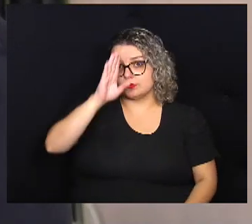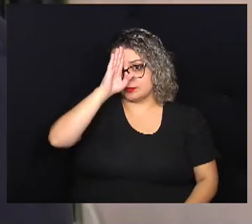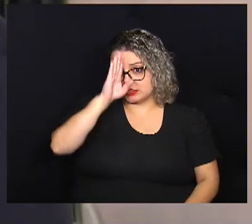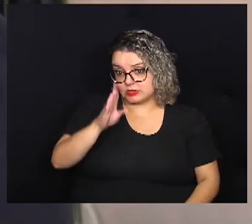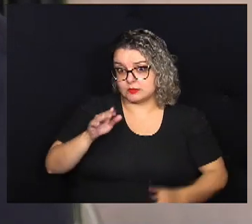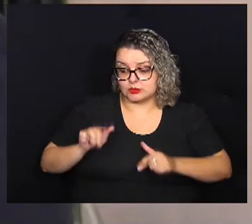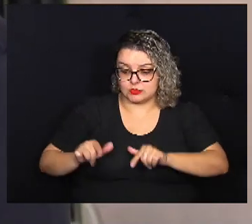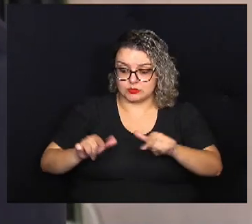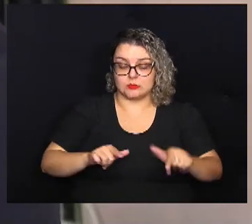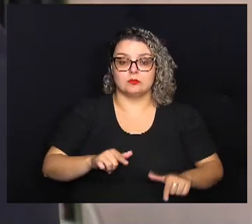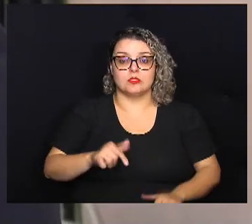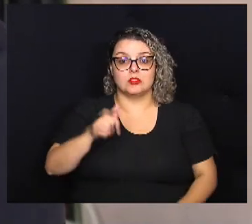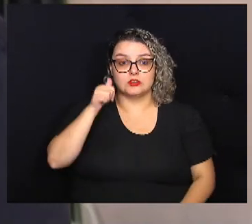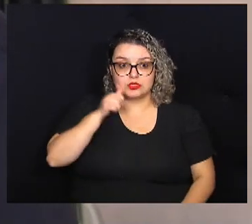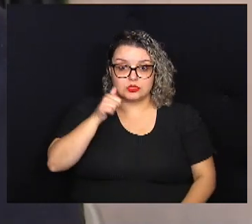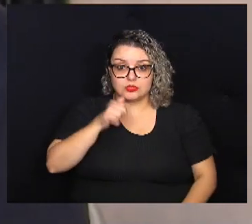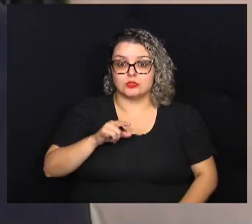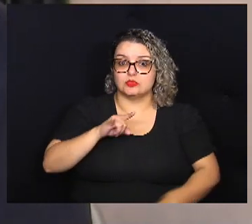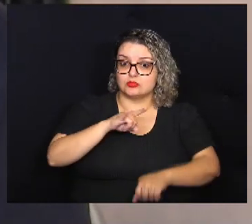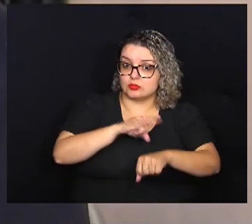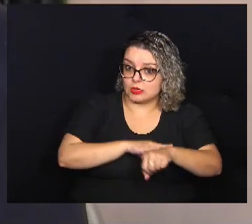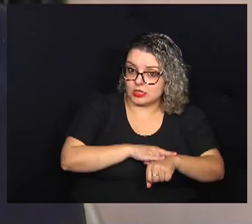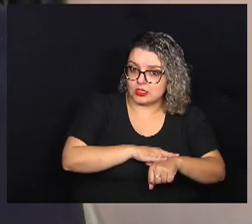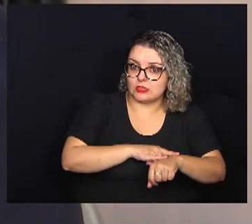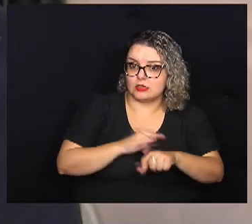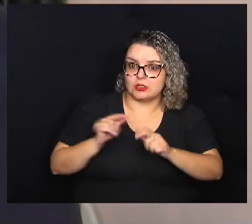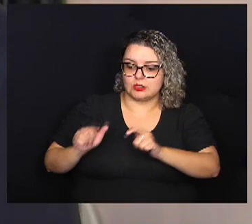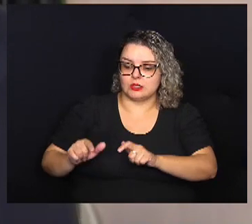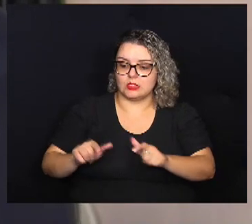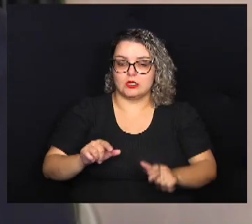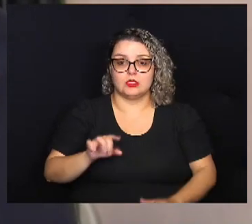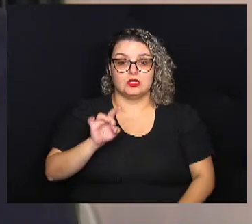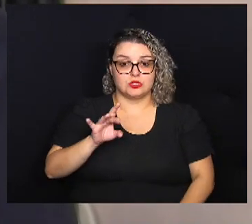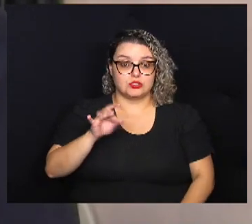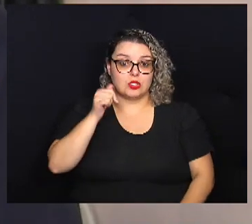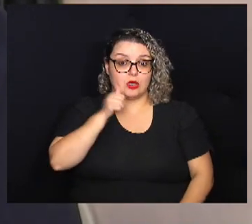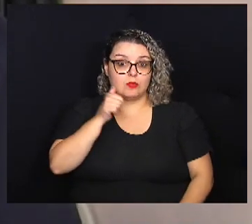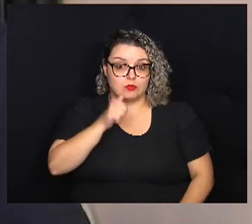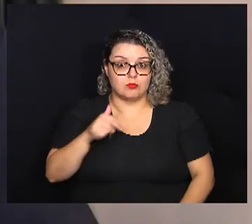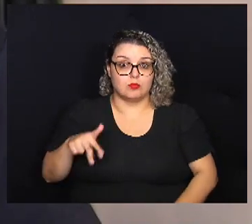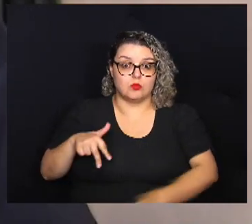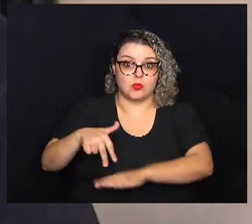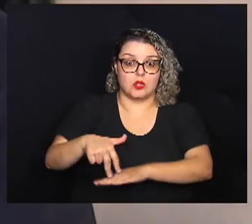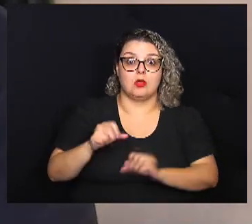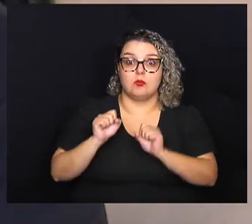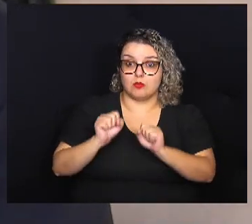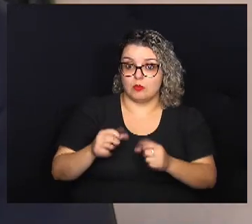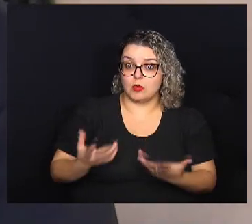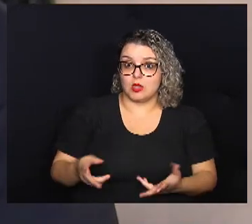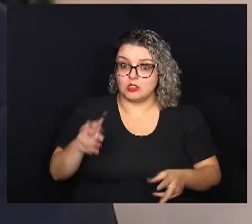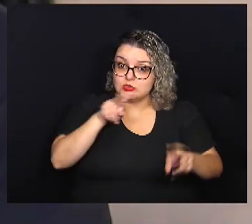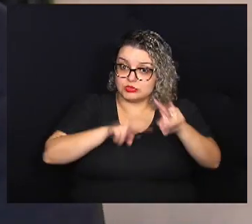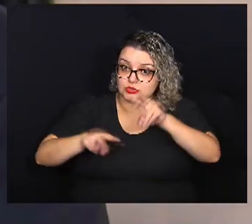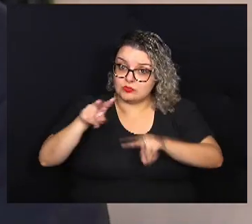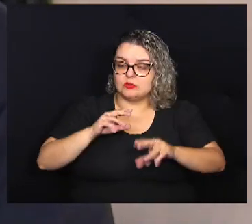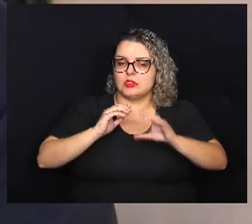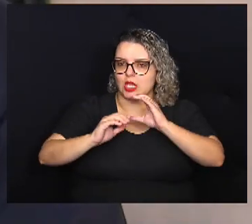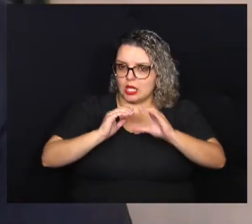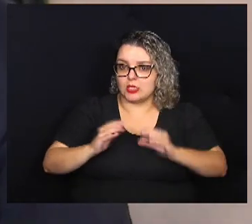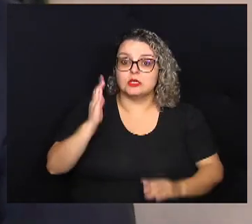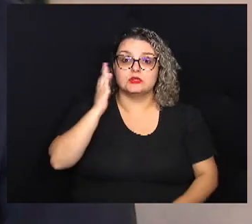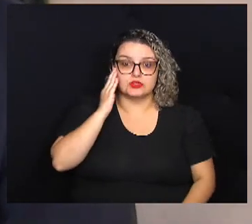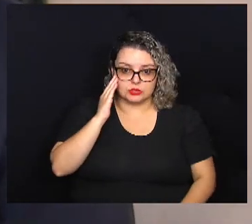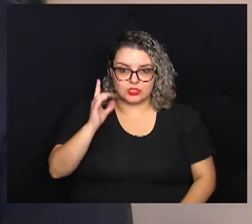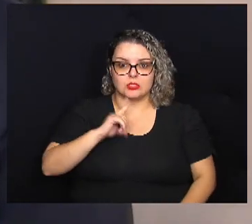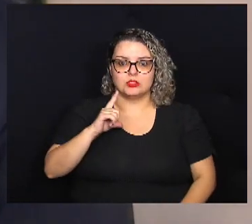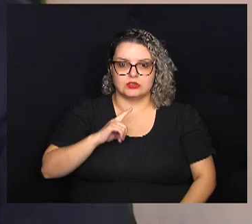ambientes femininos, então nos banheiros, nos ambientes em que a mulher possa enxergar a comunicação, entender que tem